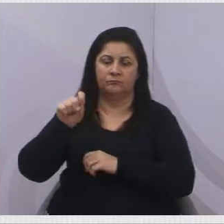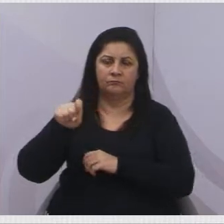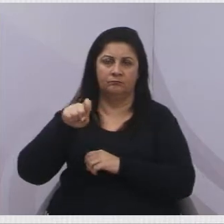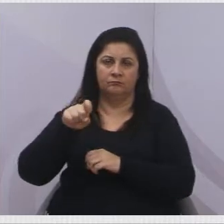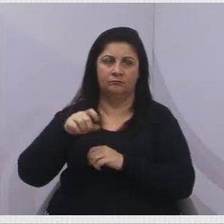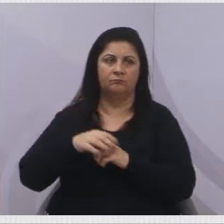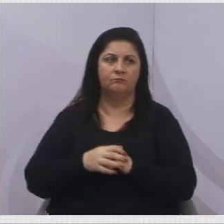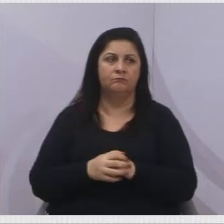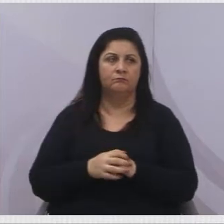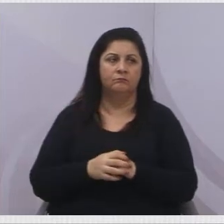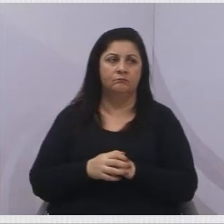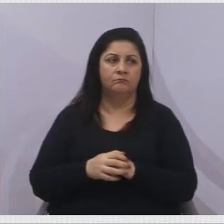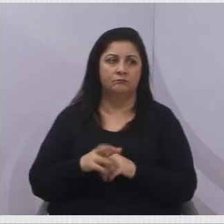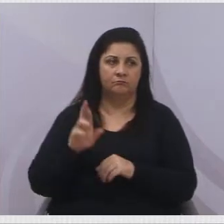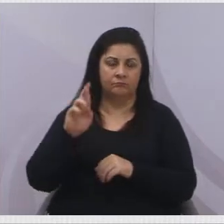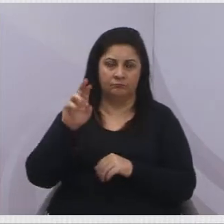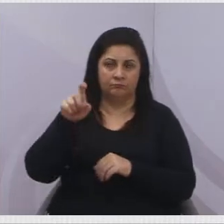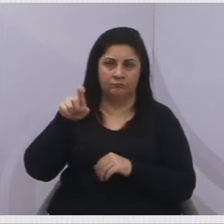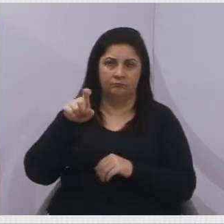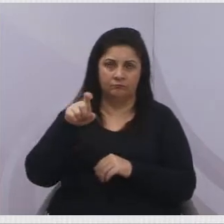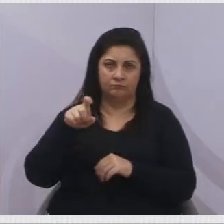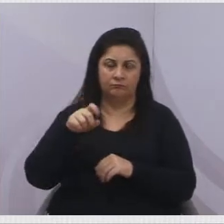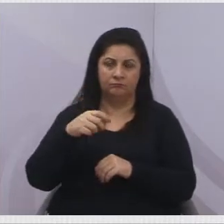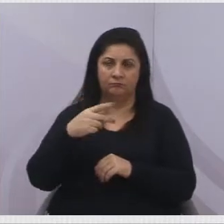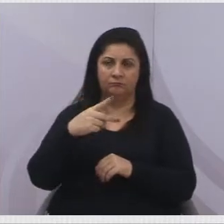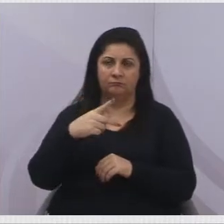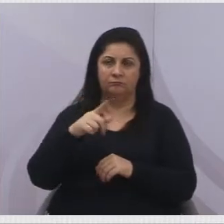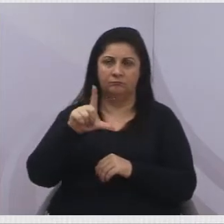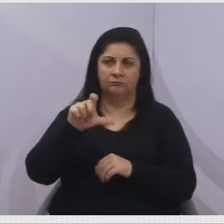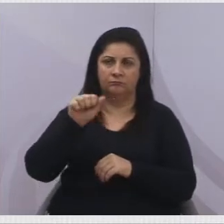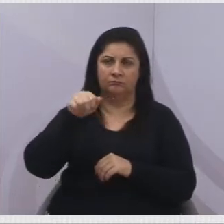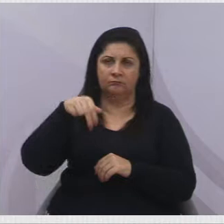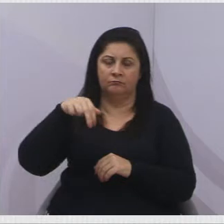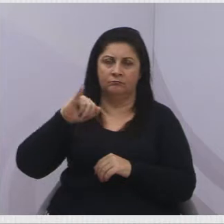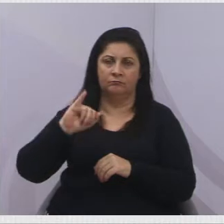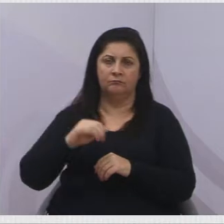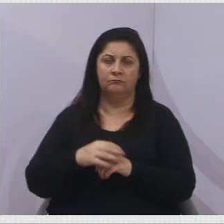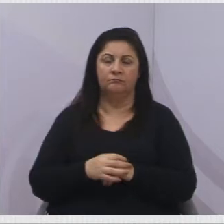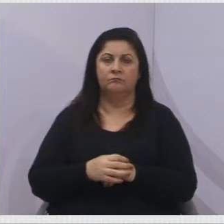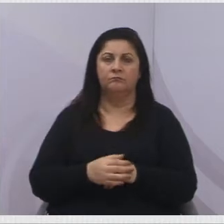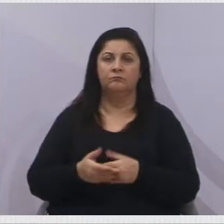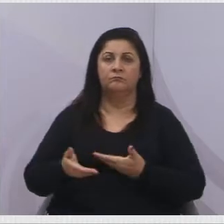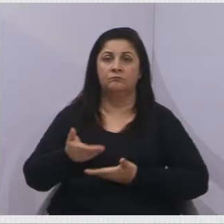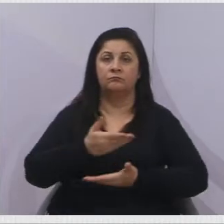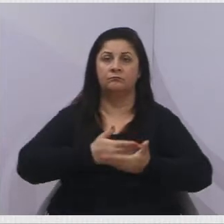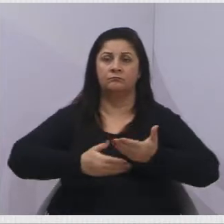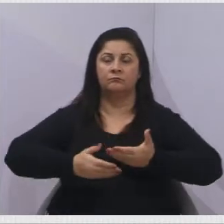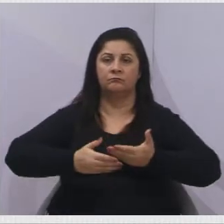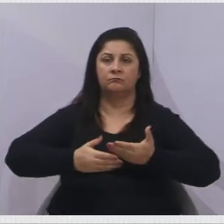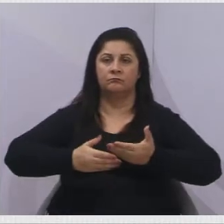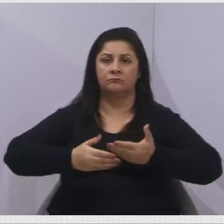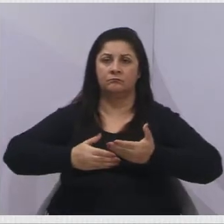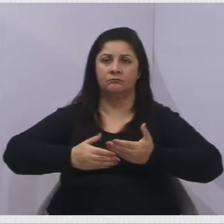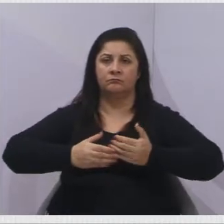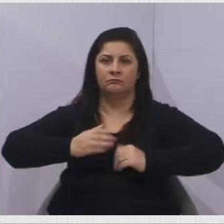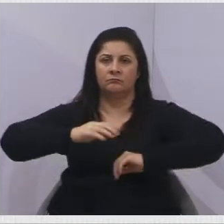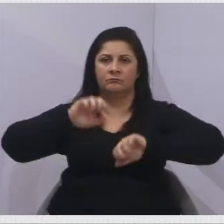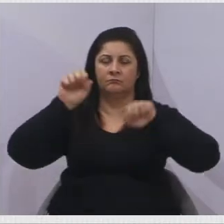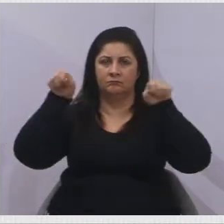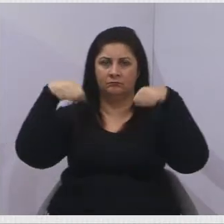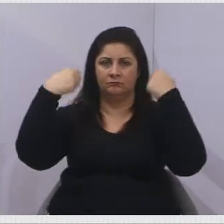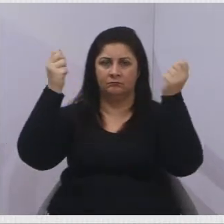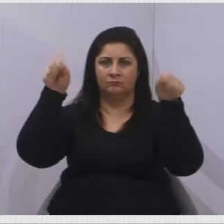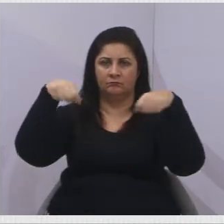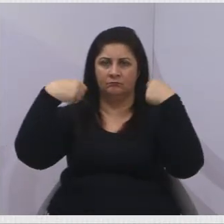magnética na MDI, na Plane, prestação de serviços de fisioterapia, Andresa Cristina